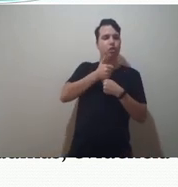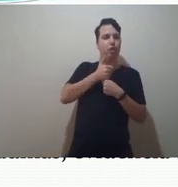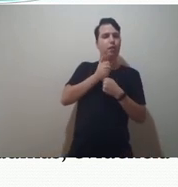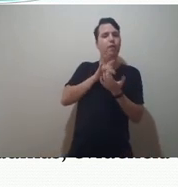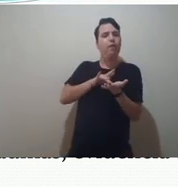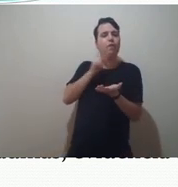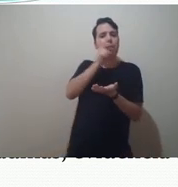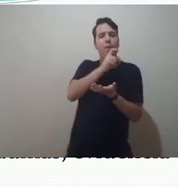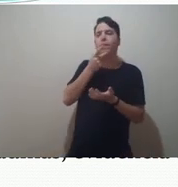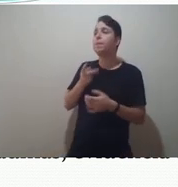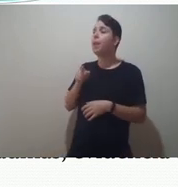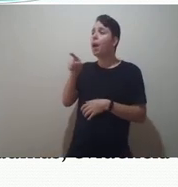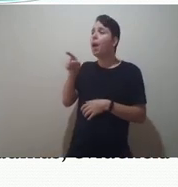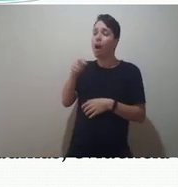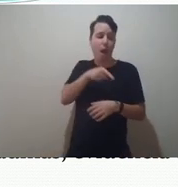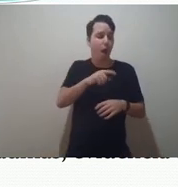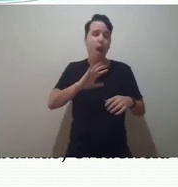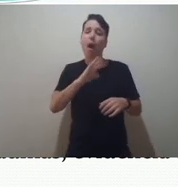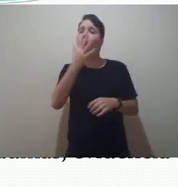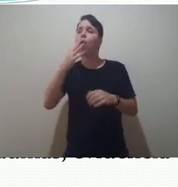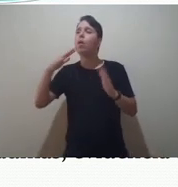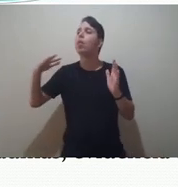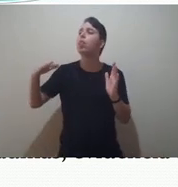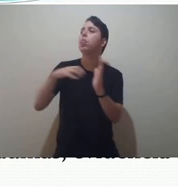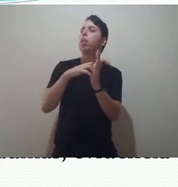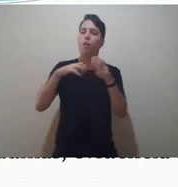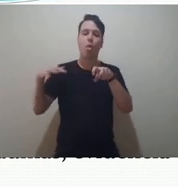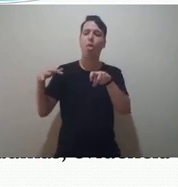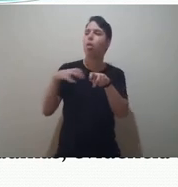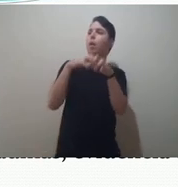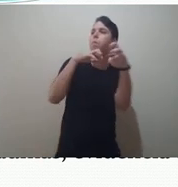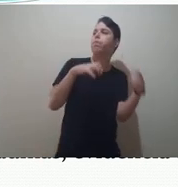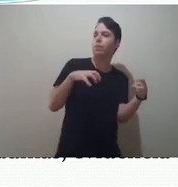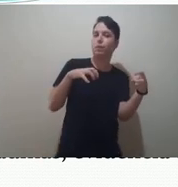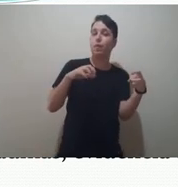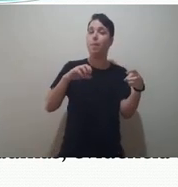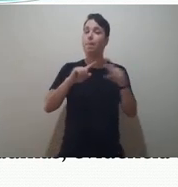tentar identificar se pode ter sido um caso de